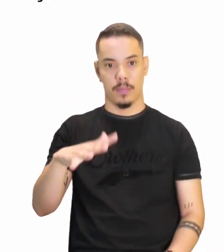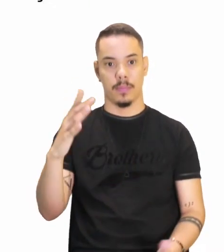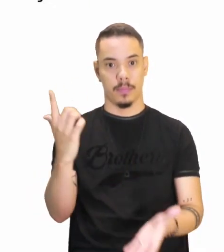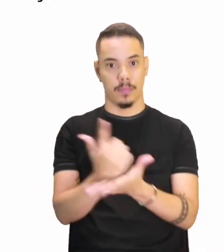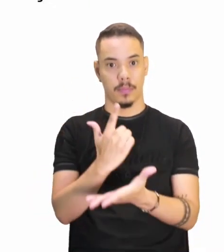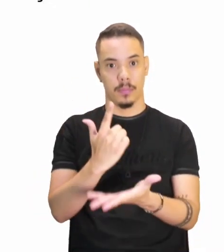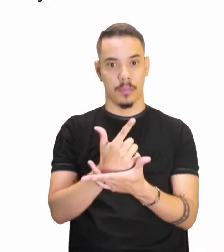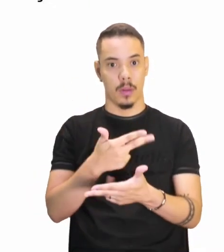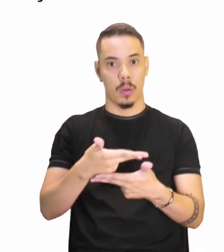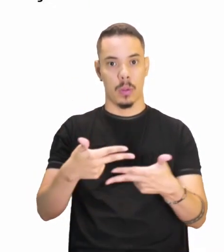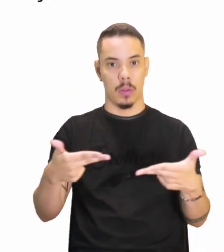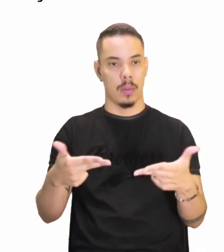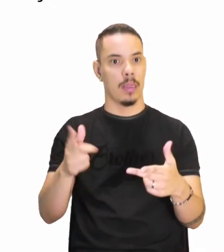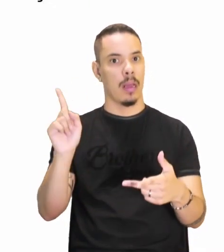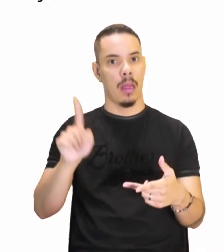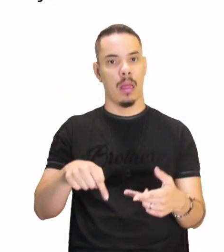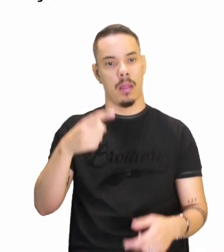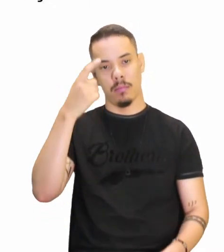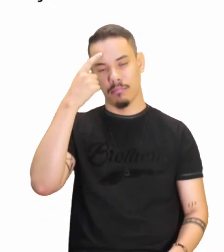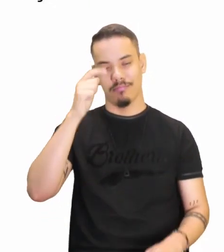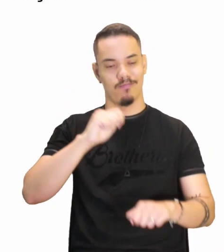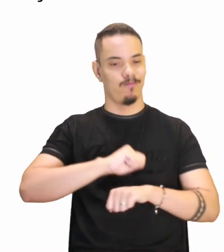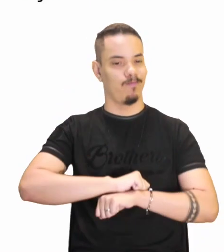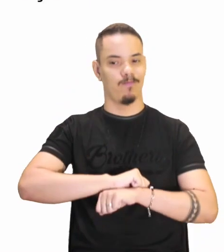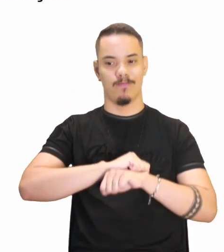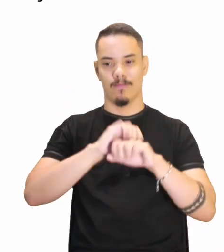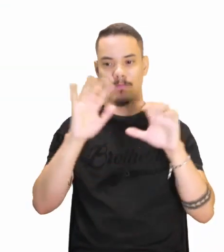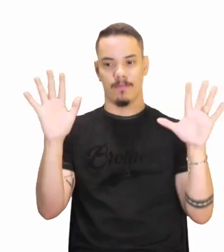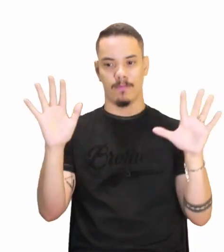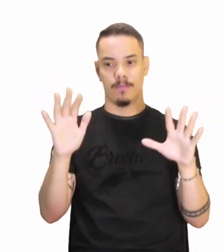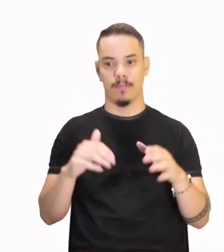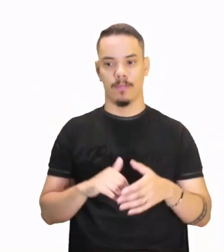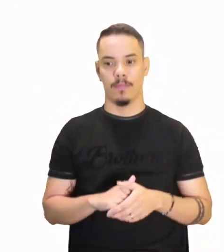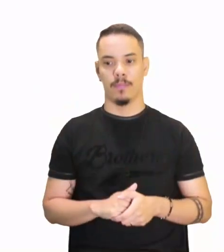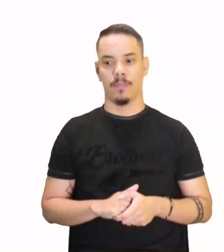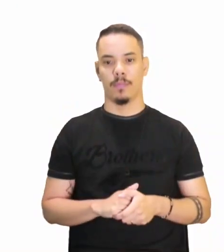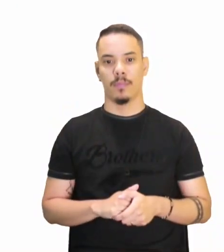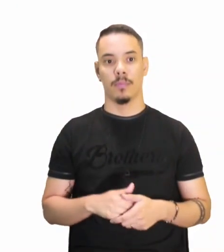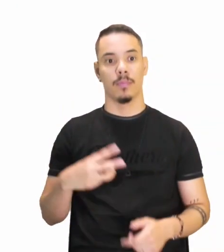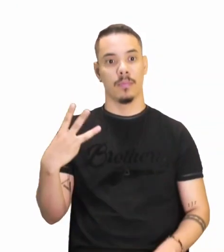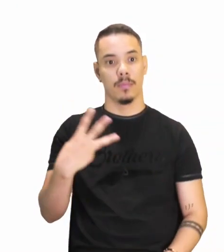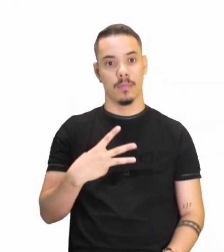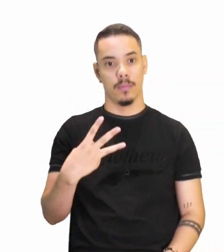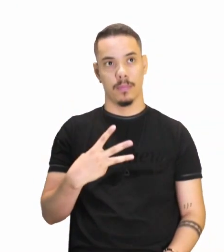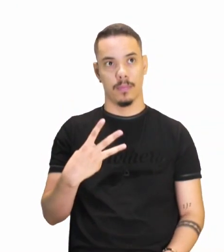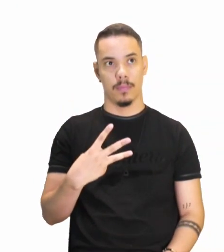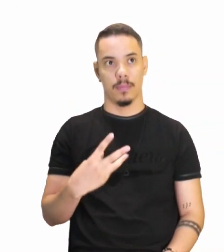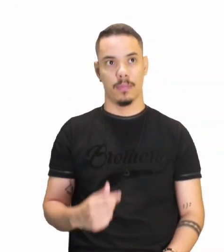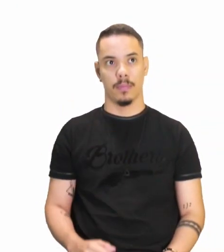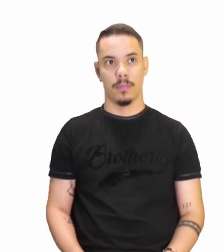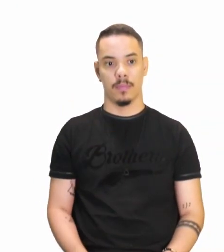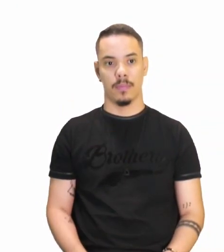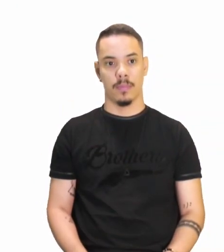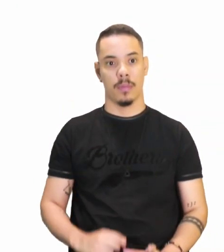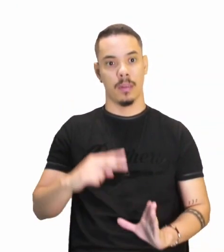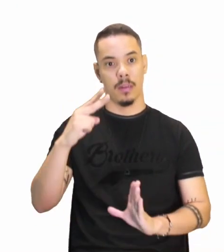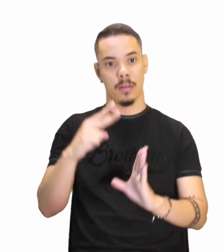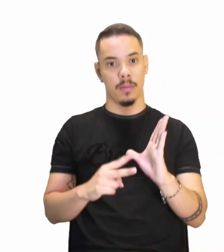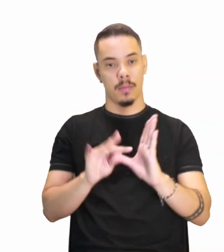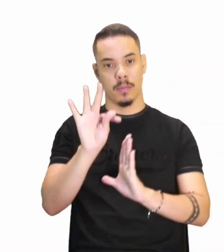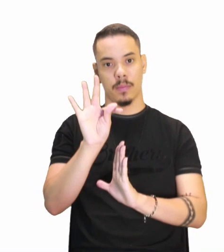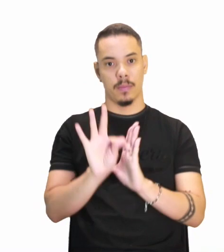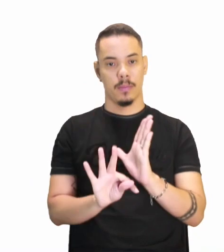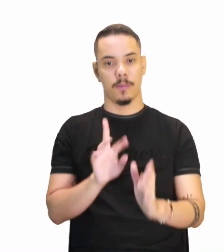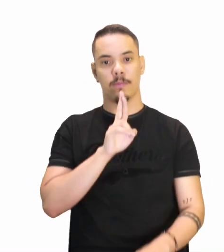está esclarecendo Então vamos lá amadinho para a terceira lei o texto